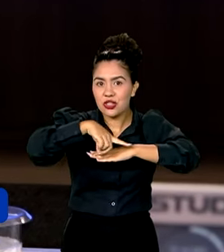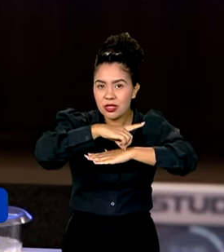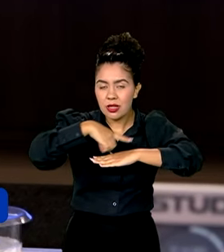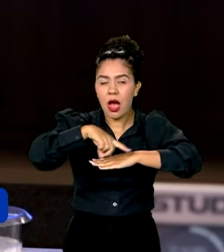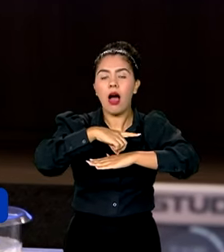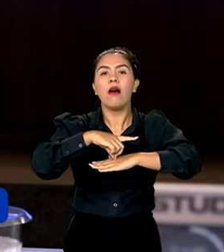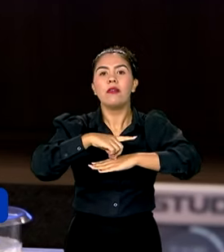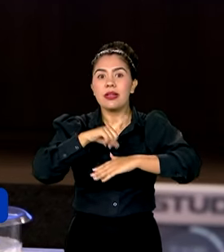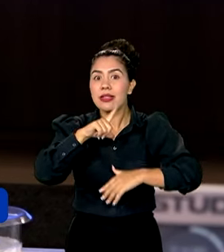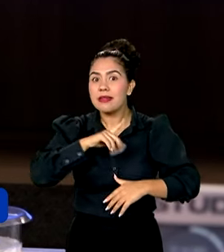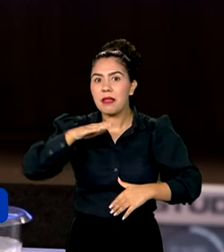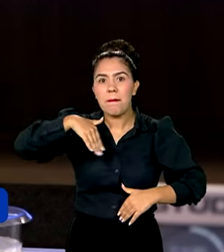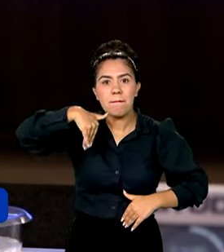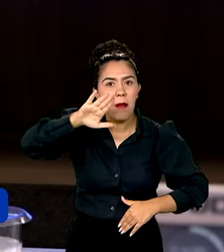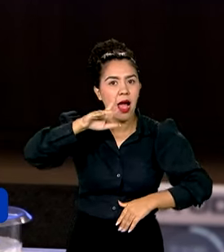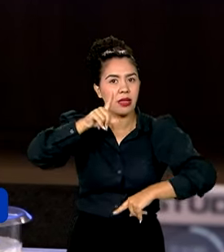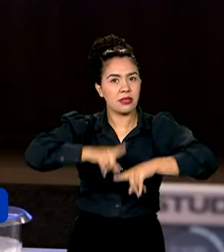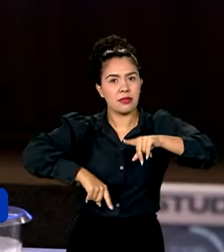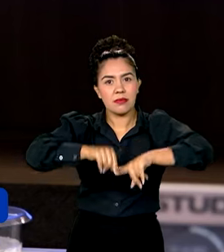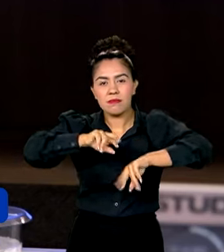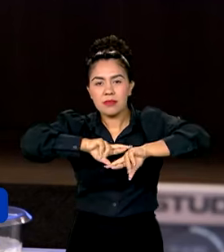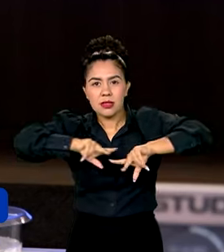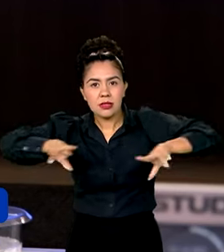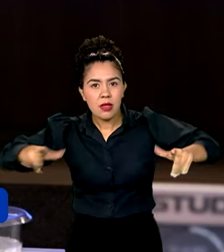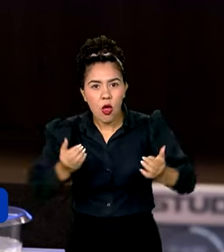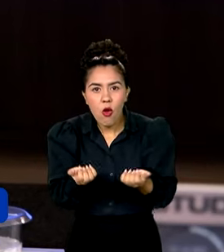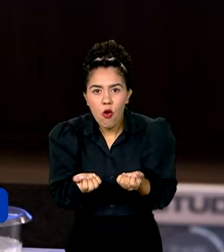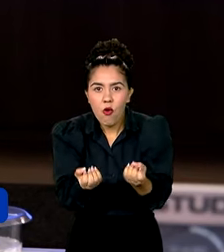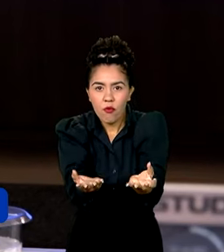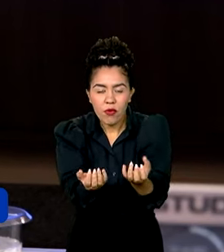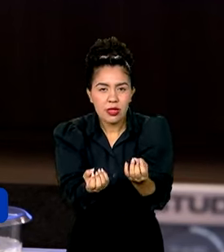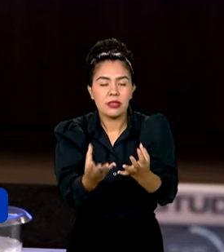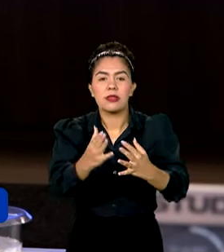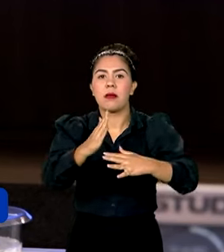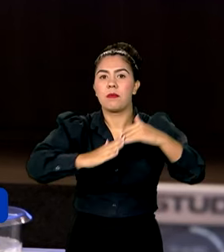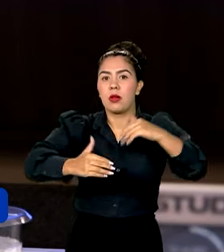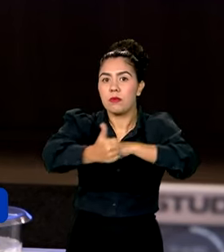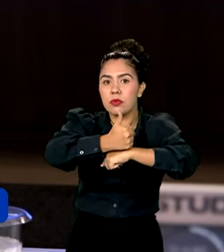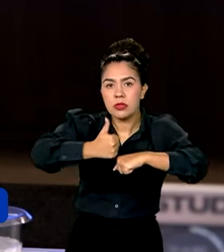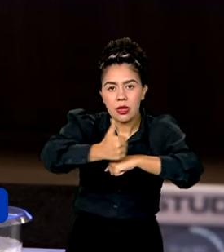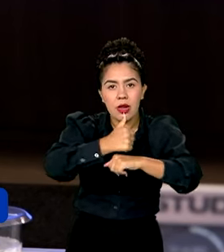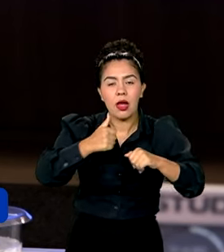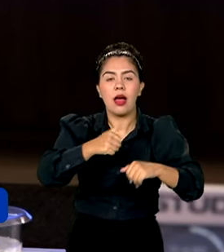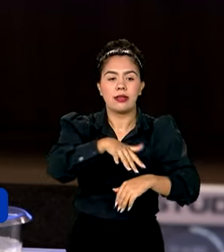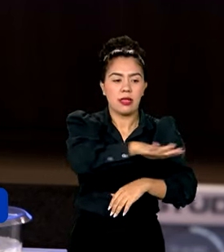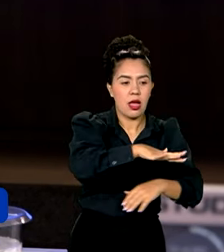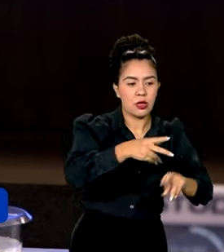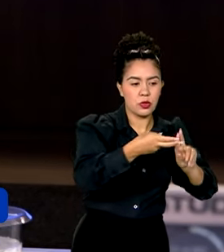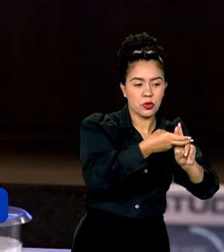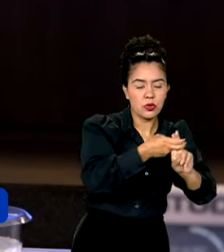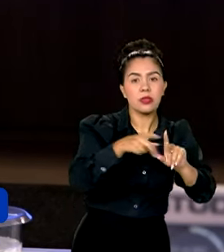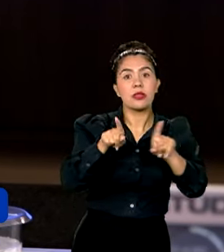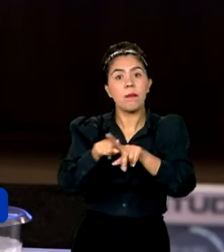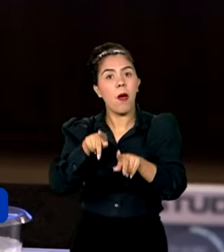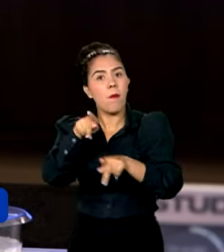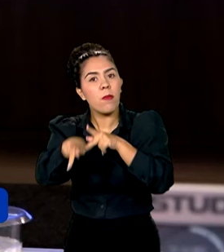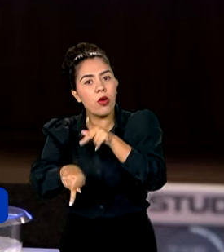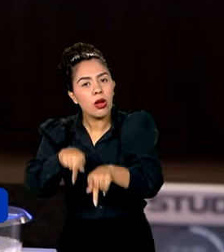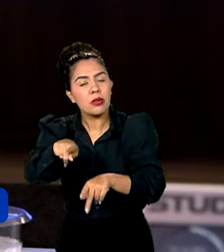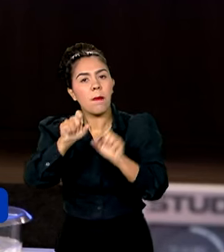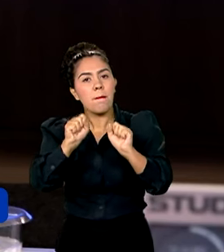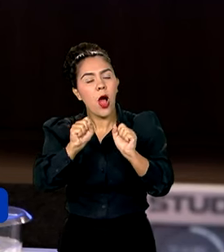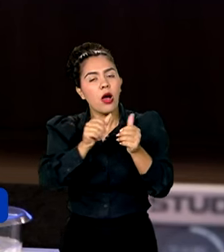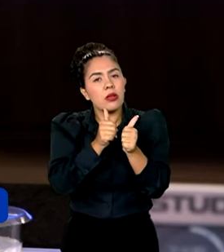ter mais instrumentos para que tanto os trabalhadores do SUS quanto a população acompanhem